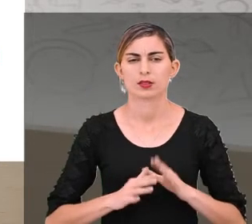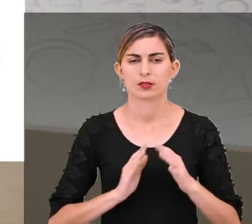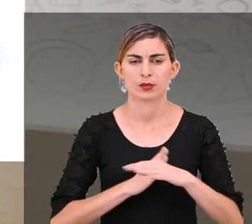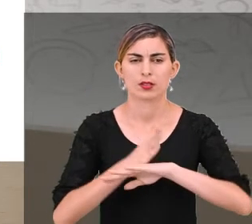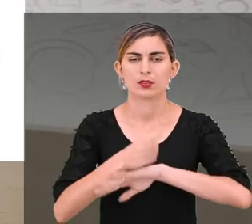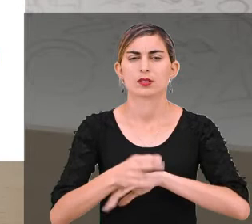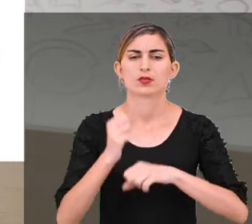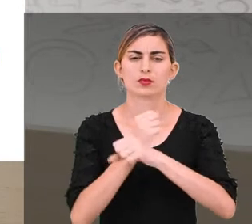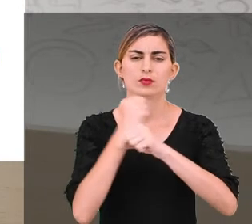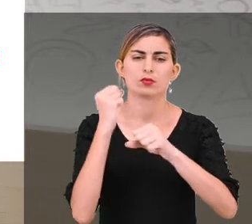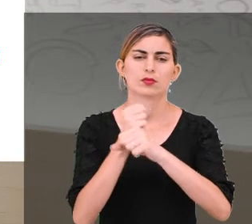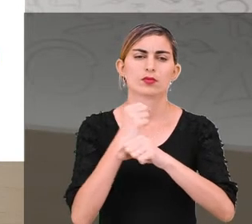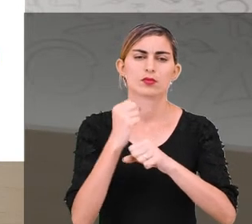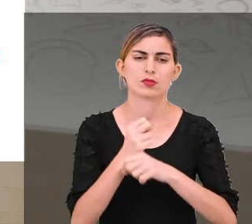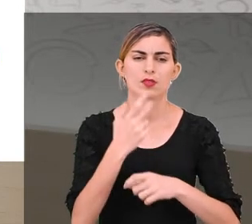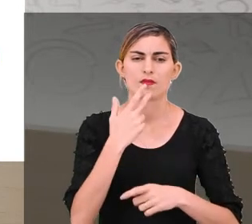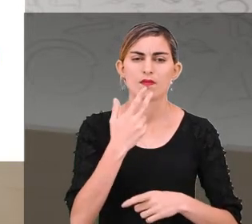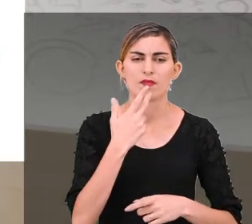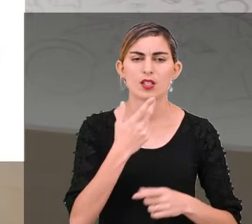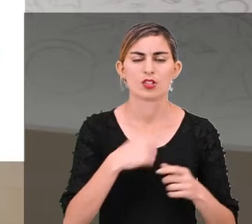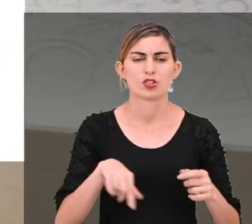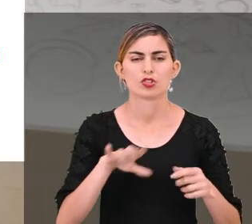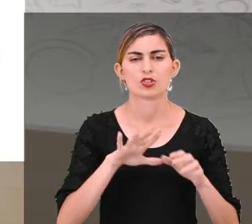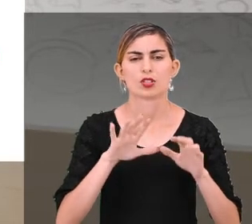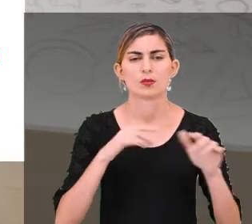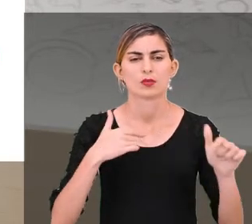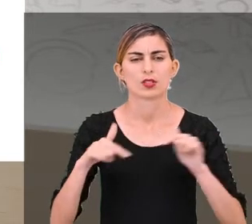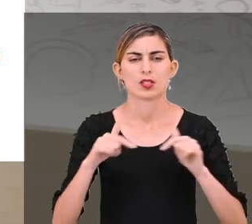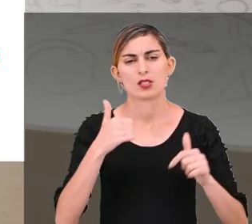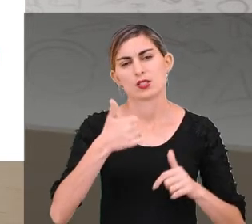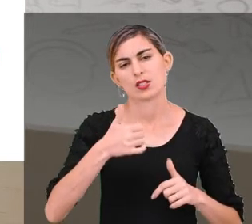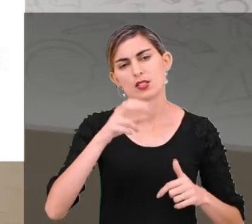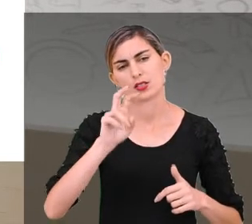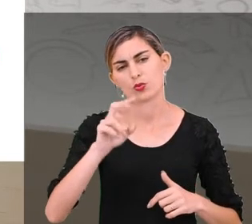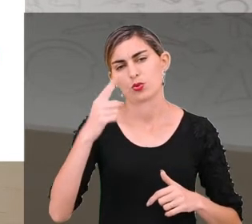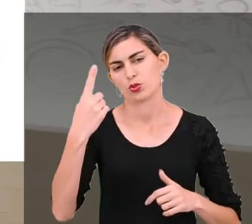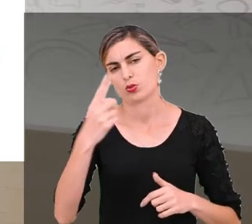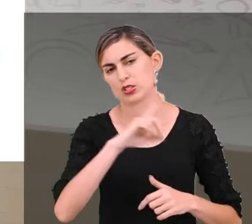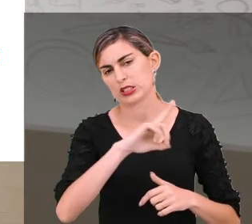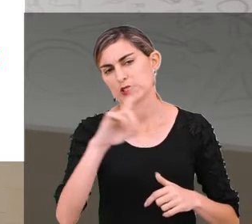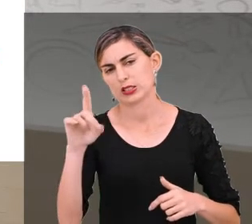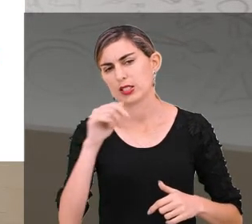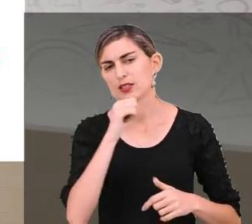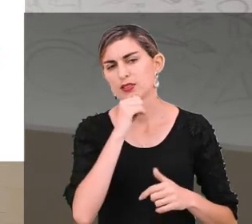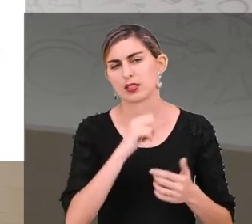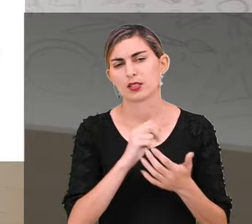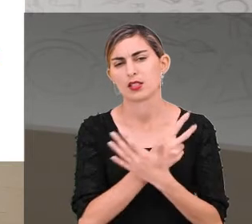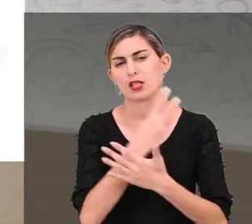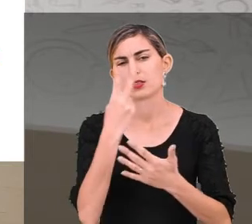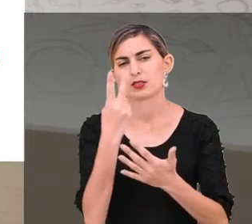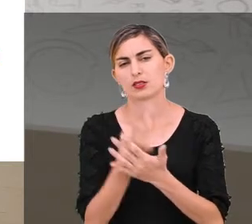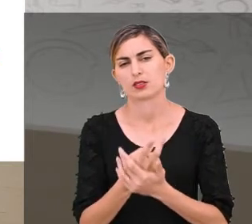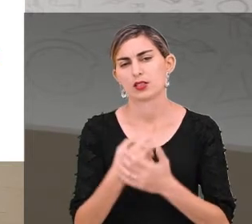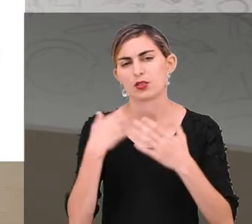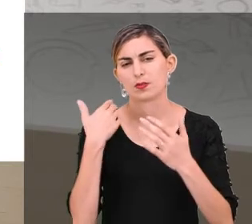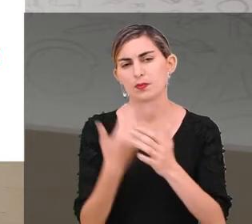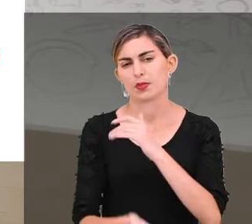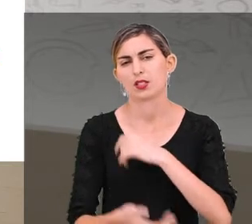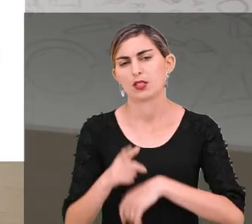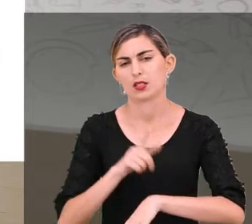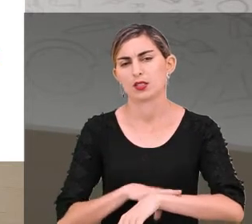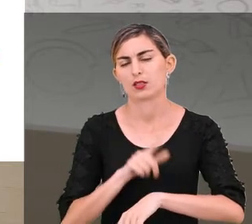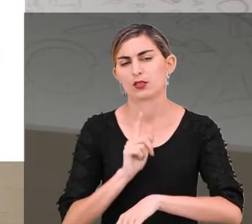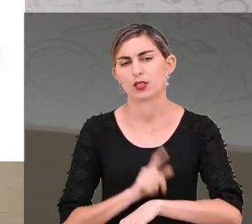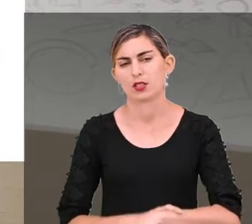logo na entrada da obra, onde diz assim: estamos trabalhando há 151 dias sem acidentes com perca